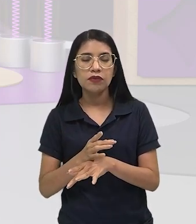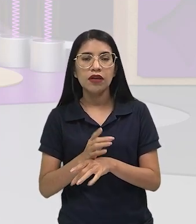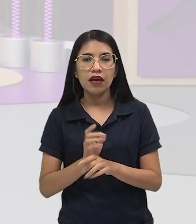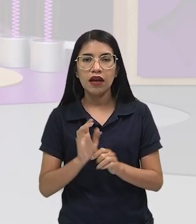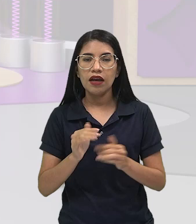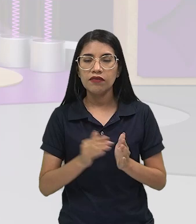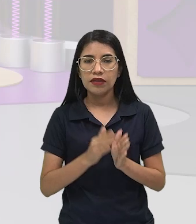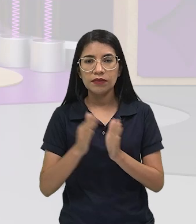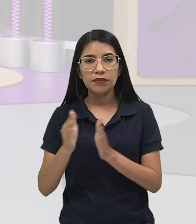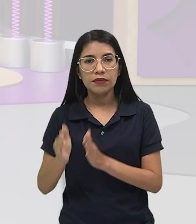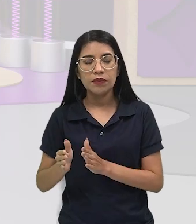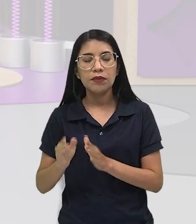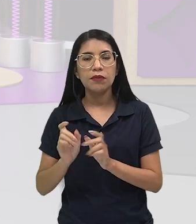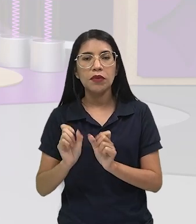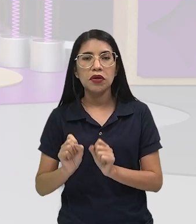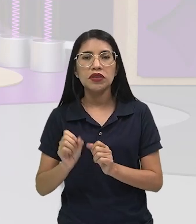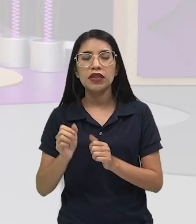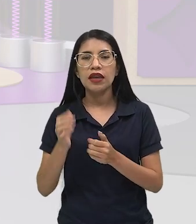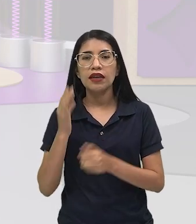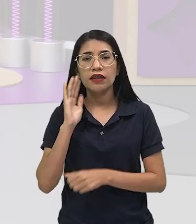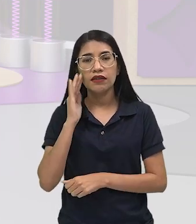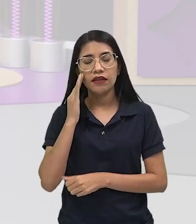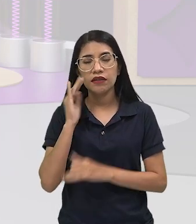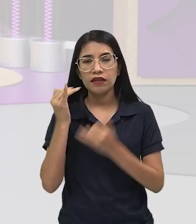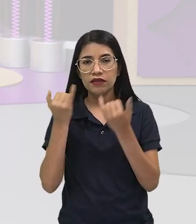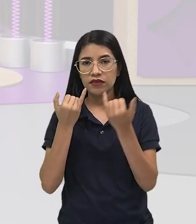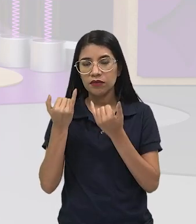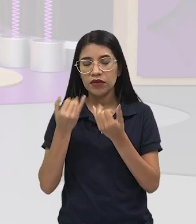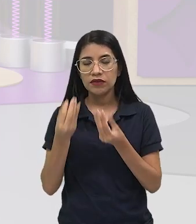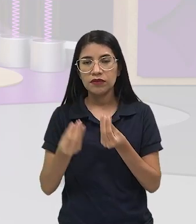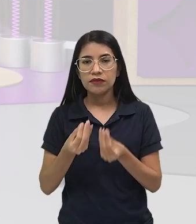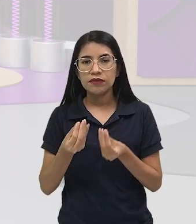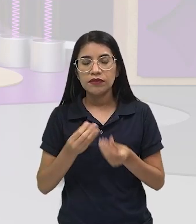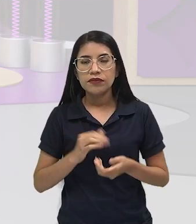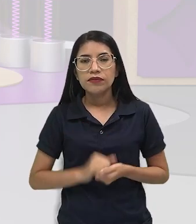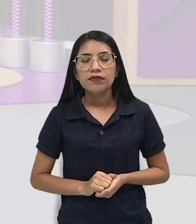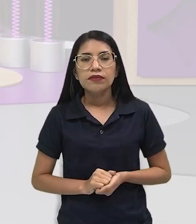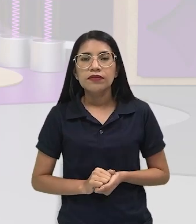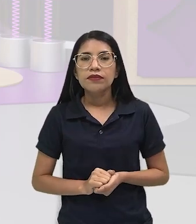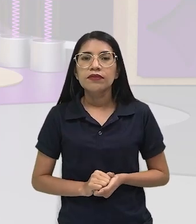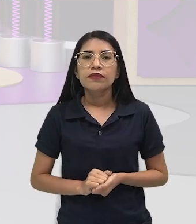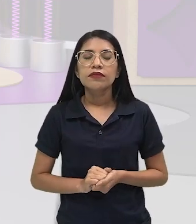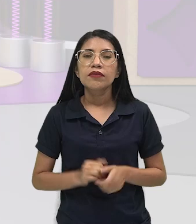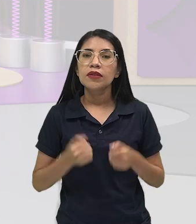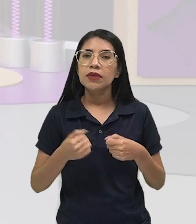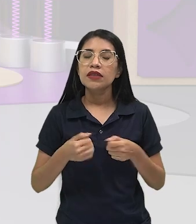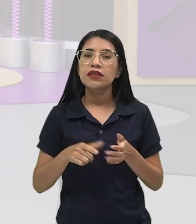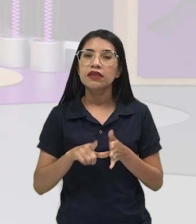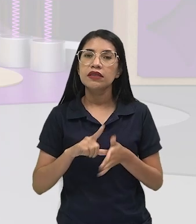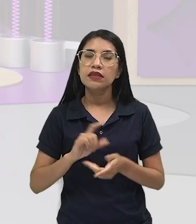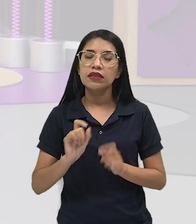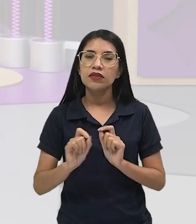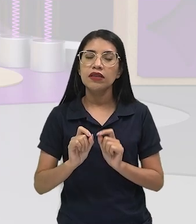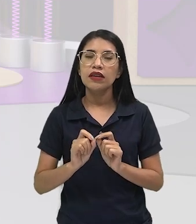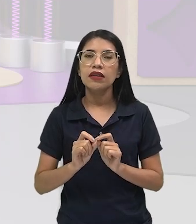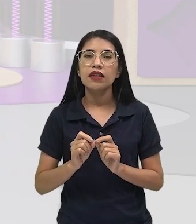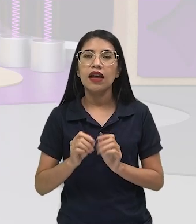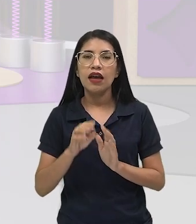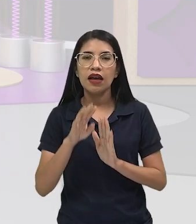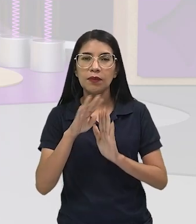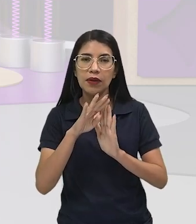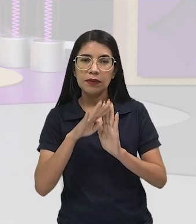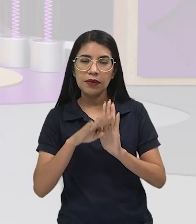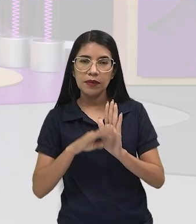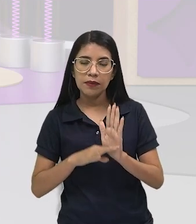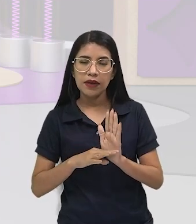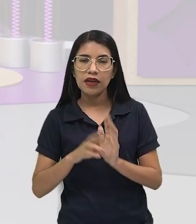você consegue tratar esses dados. Então, sempre você deve tratar essa lista, que